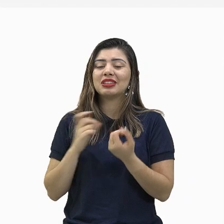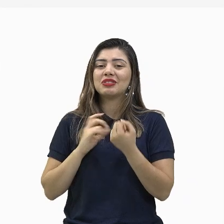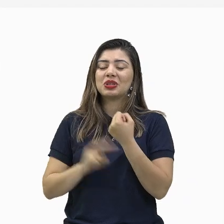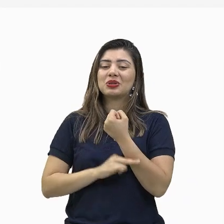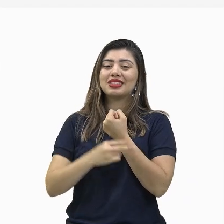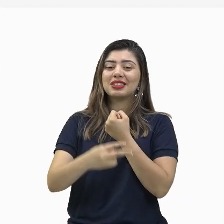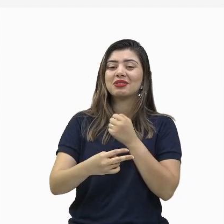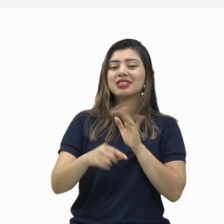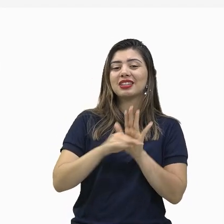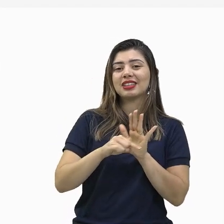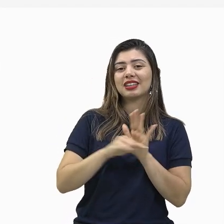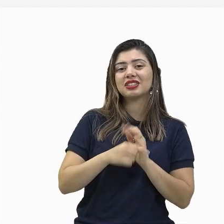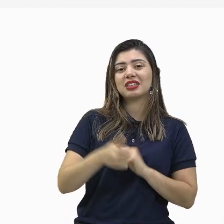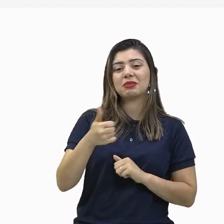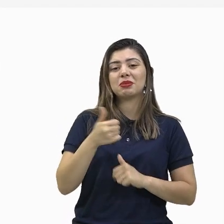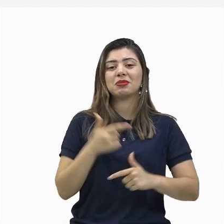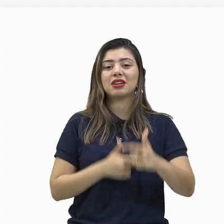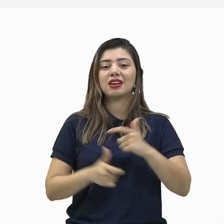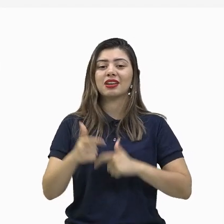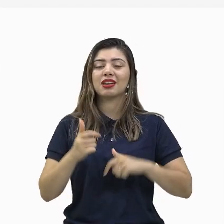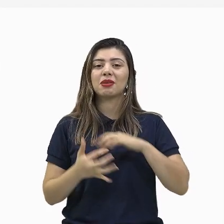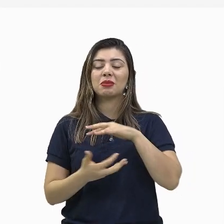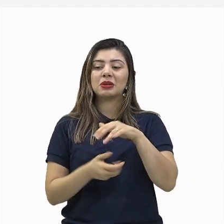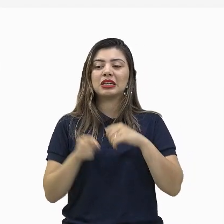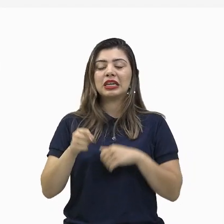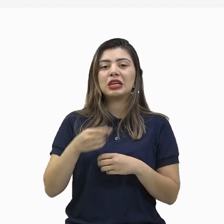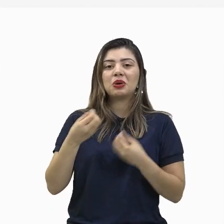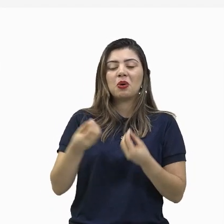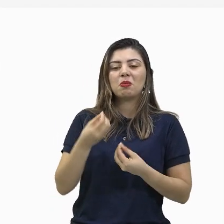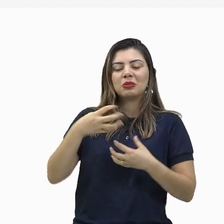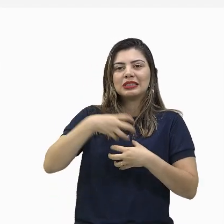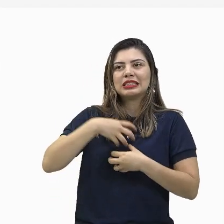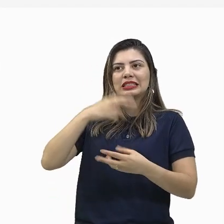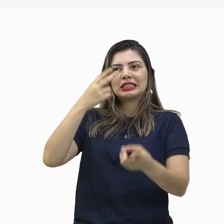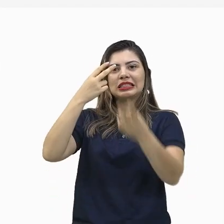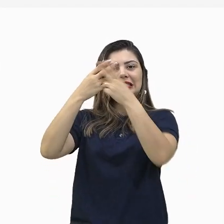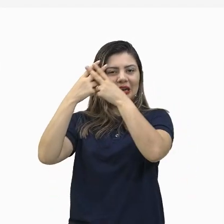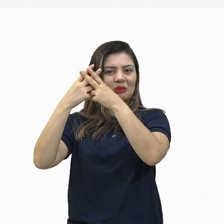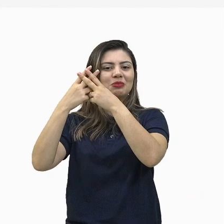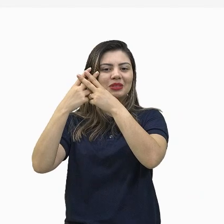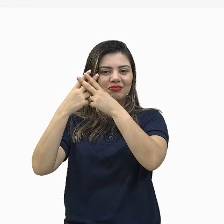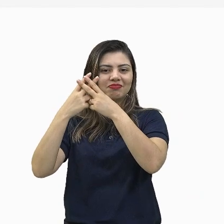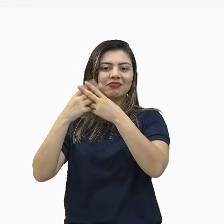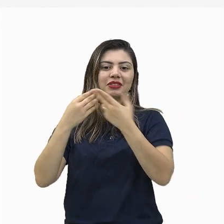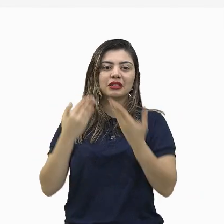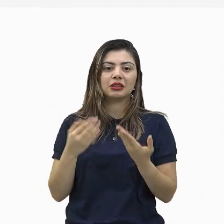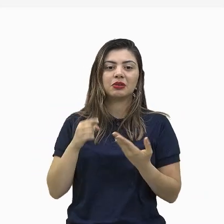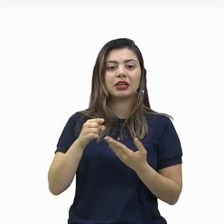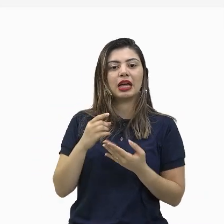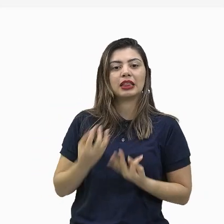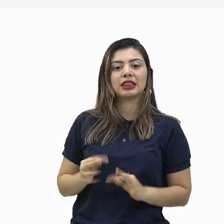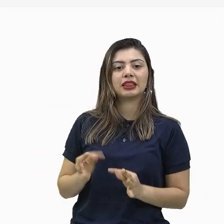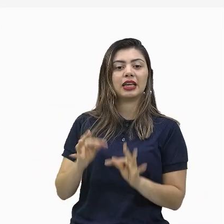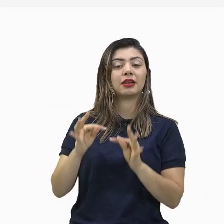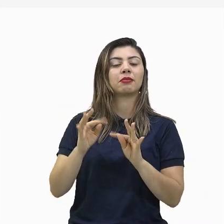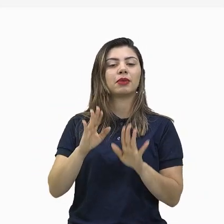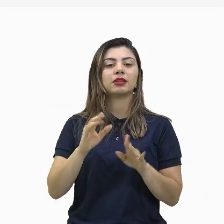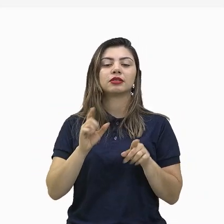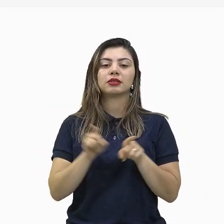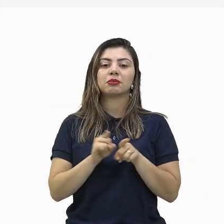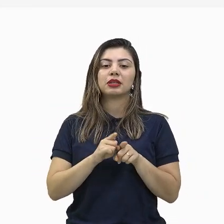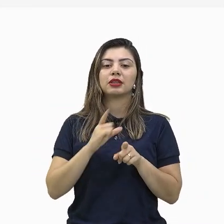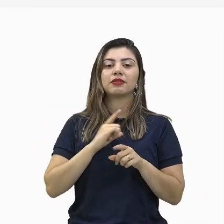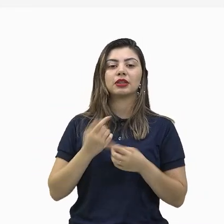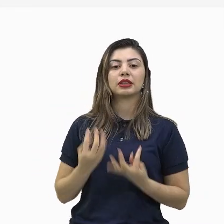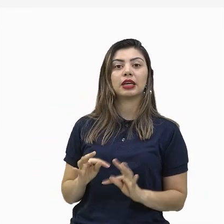consequências, marcadas por um profundo trauma emocional e social, avanços tecnológicos, tanques,